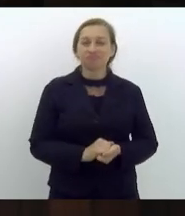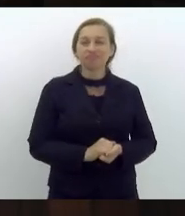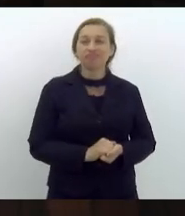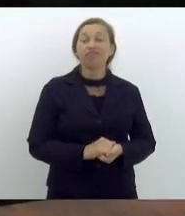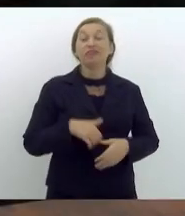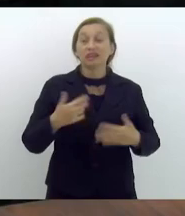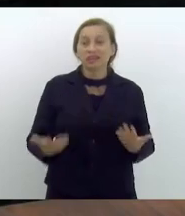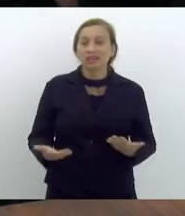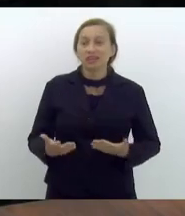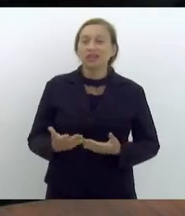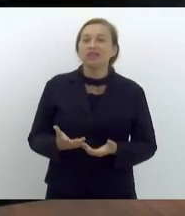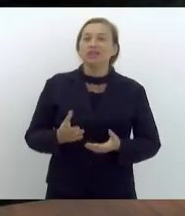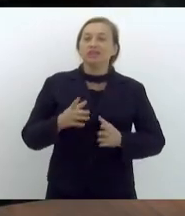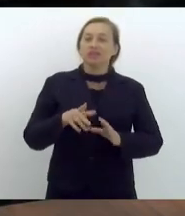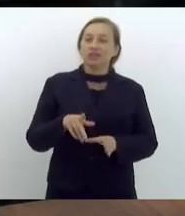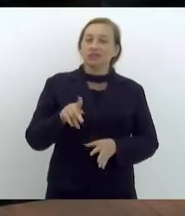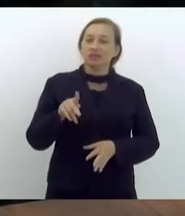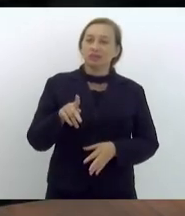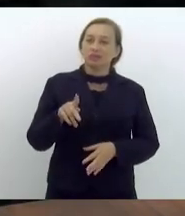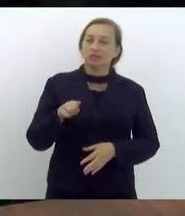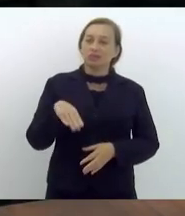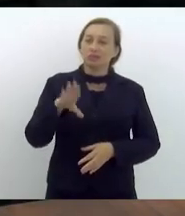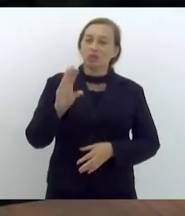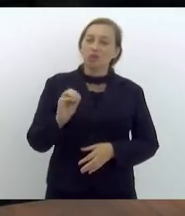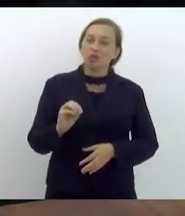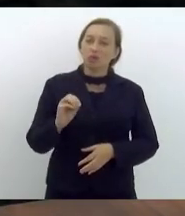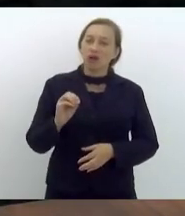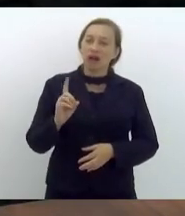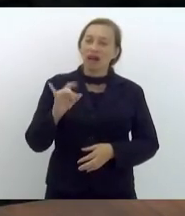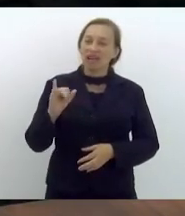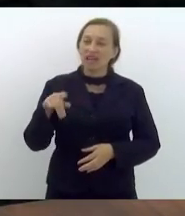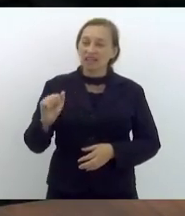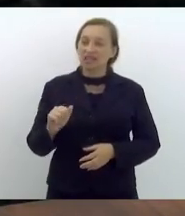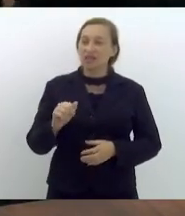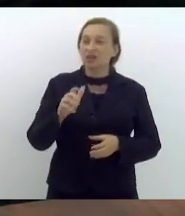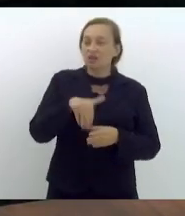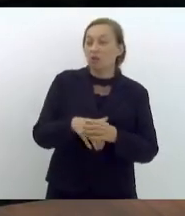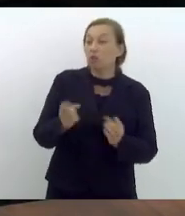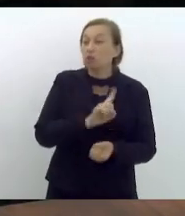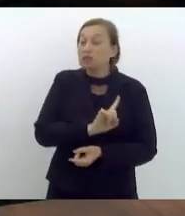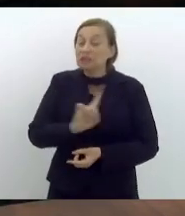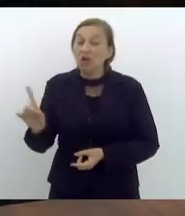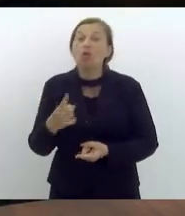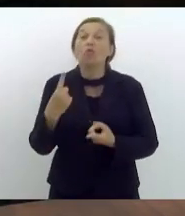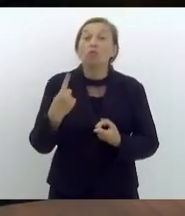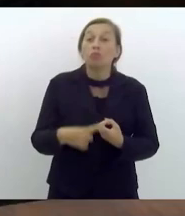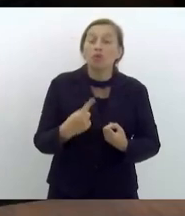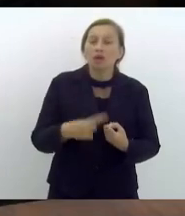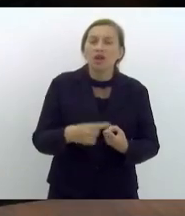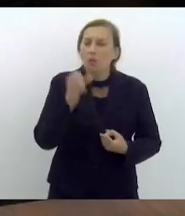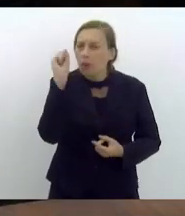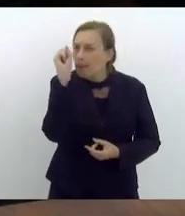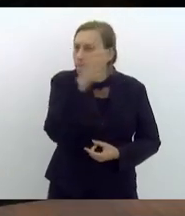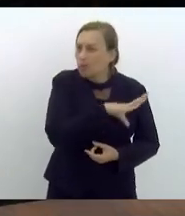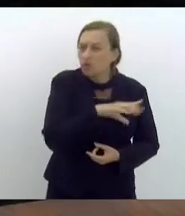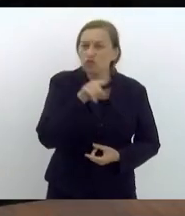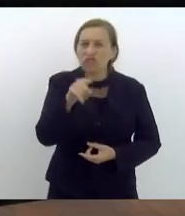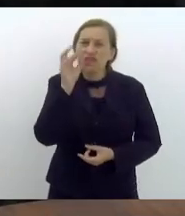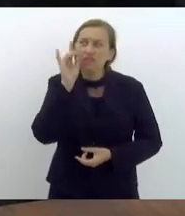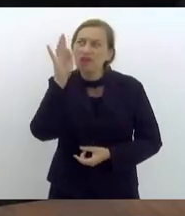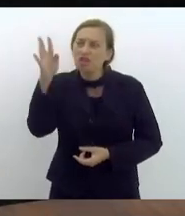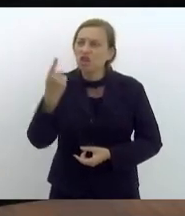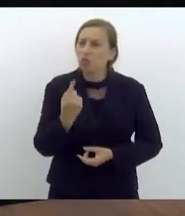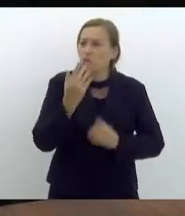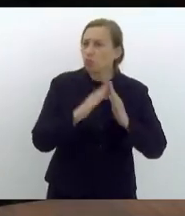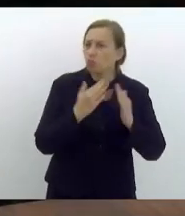pelo bloco aliança a gente caminha um voto não simplesmente porque é um absurdo você imaginar que